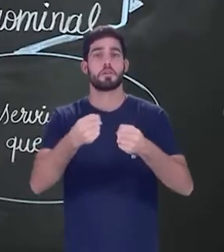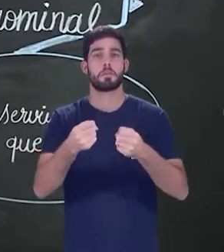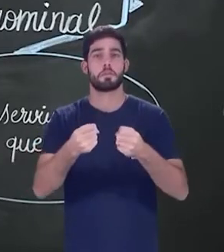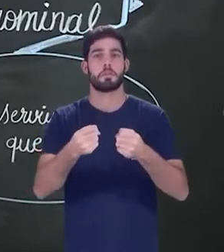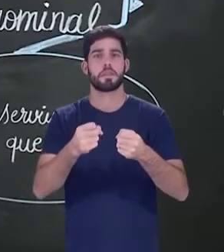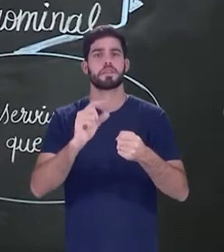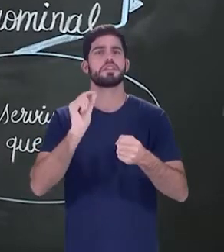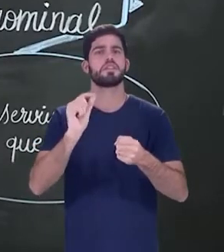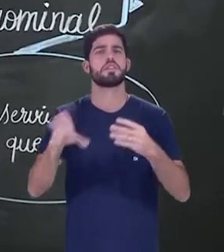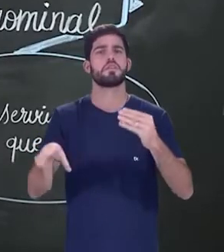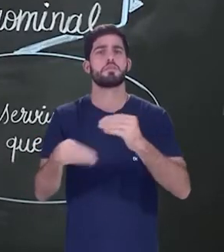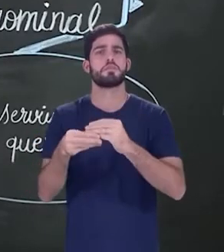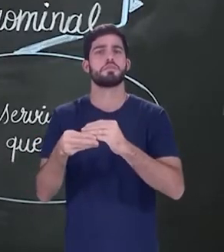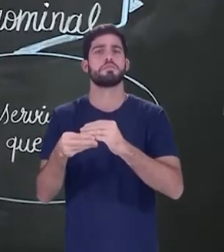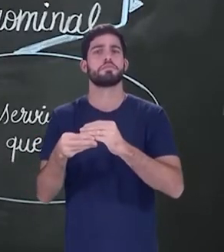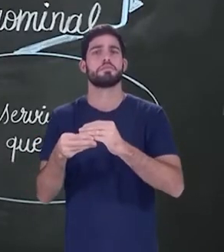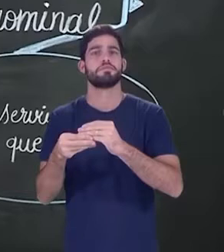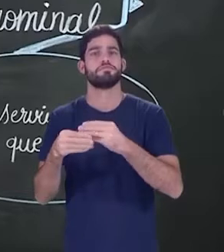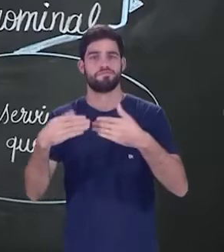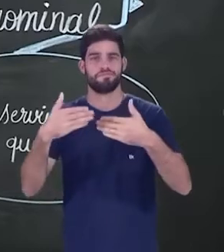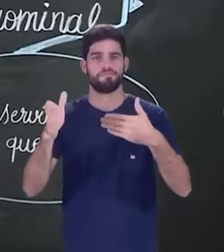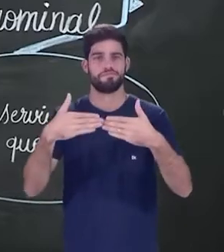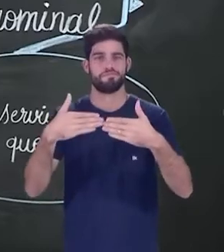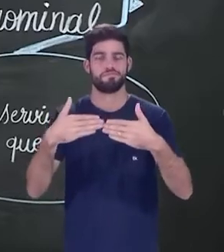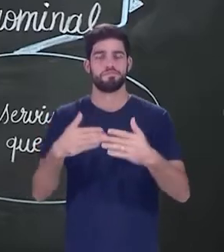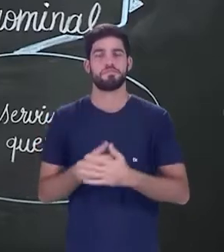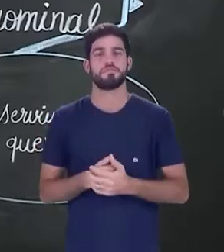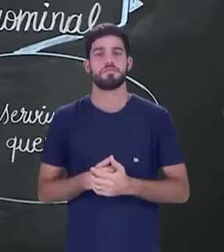desse verbo? A porta. Esse